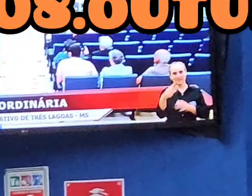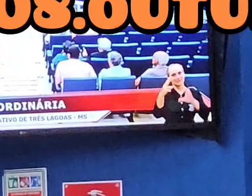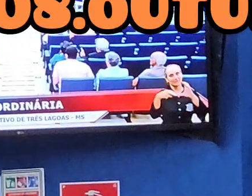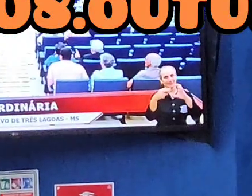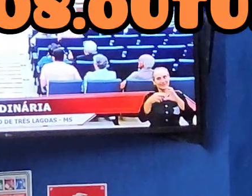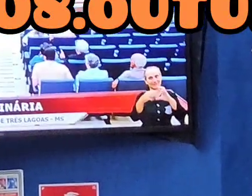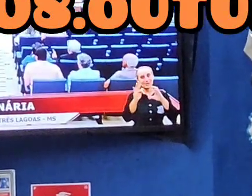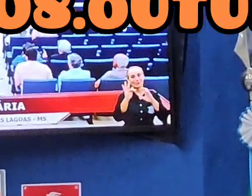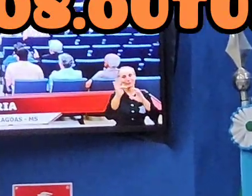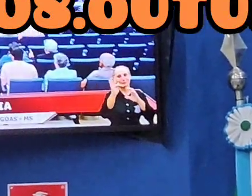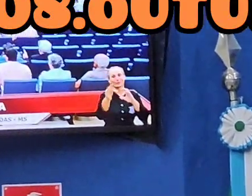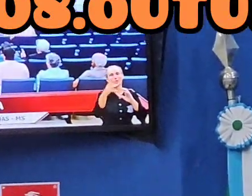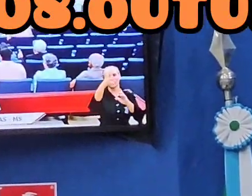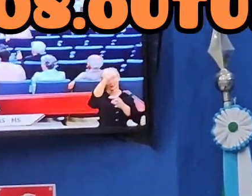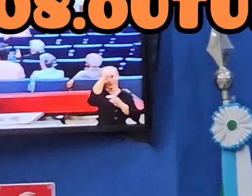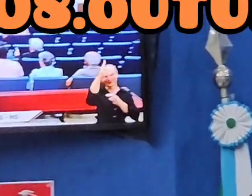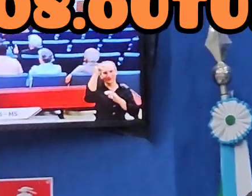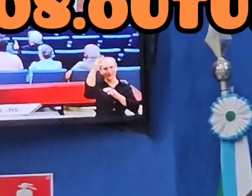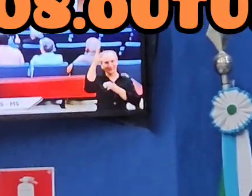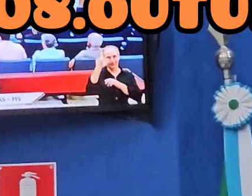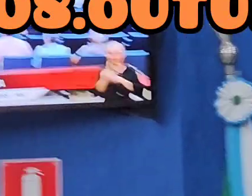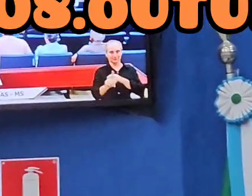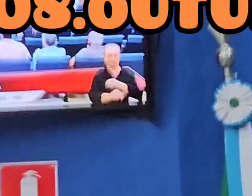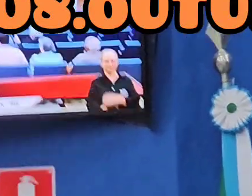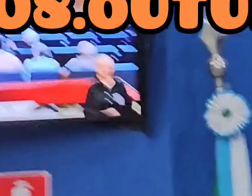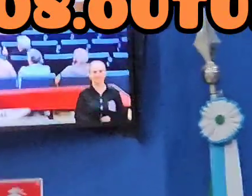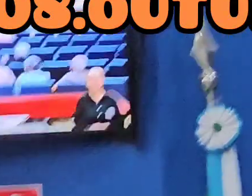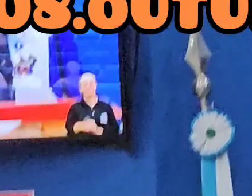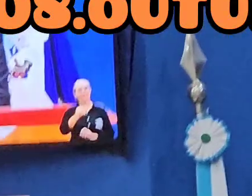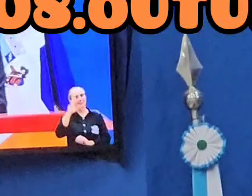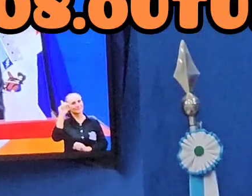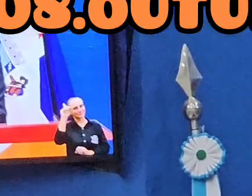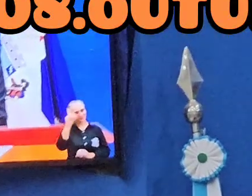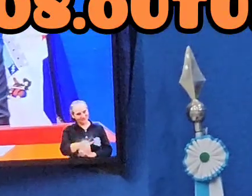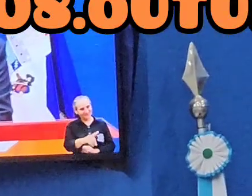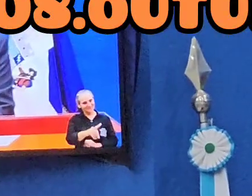futuro prefeito de Três Lagoas. Bom dia.